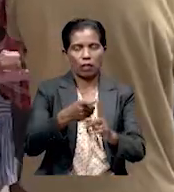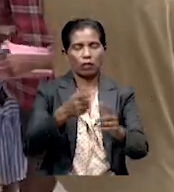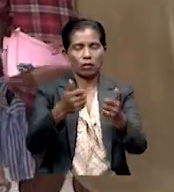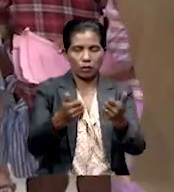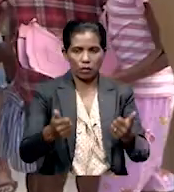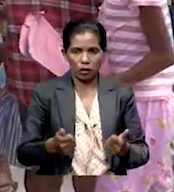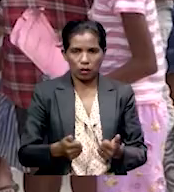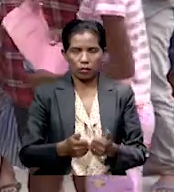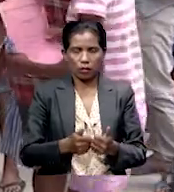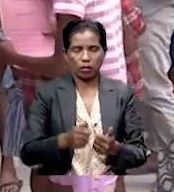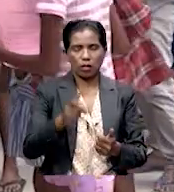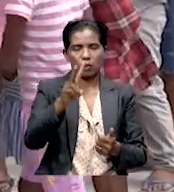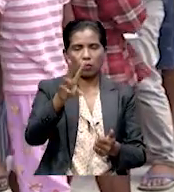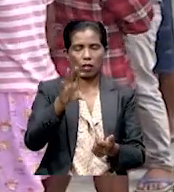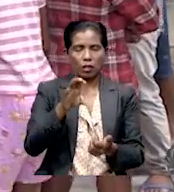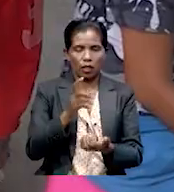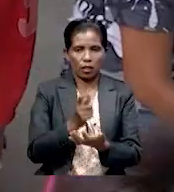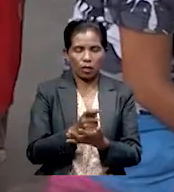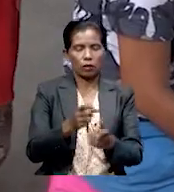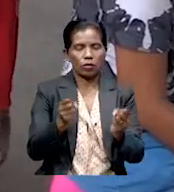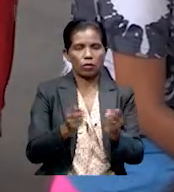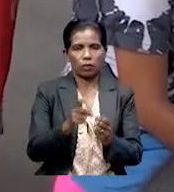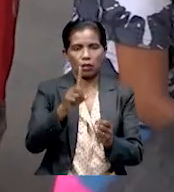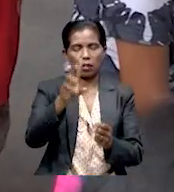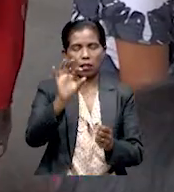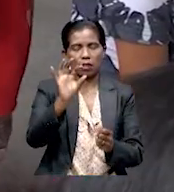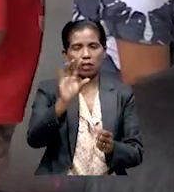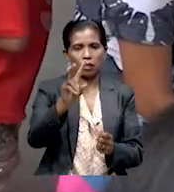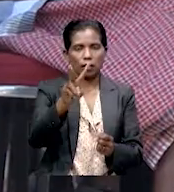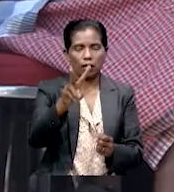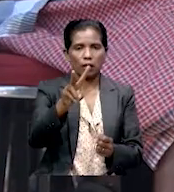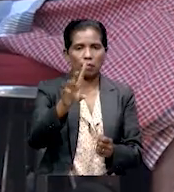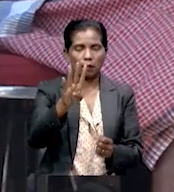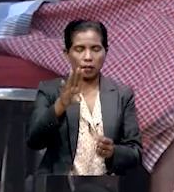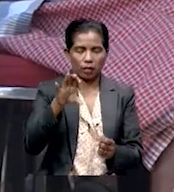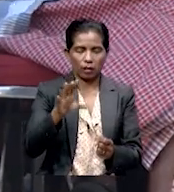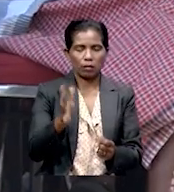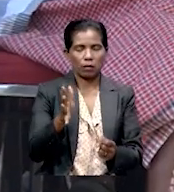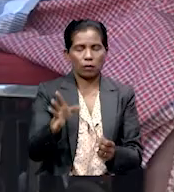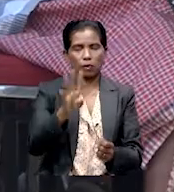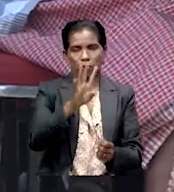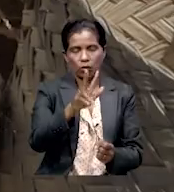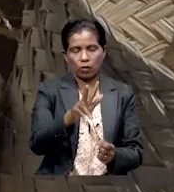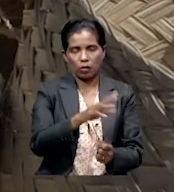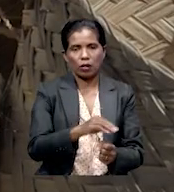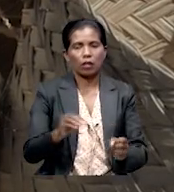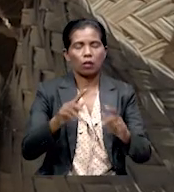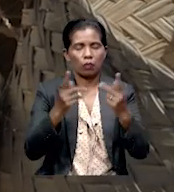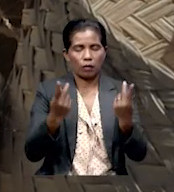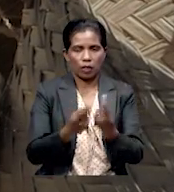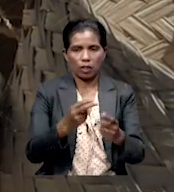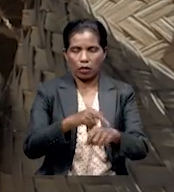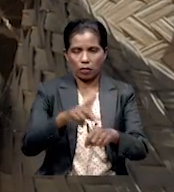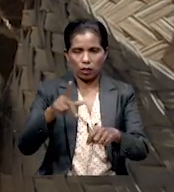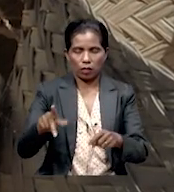aldeia, rihun rua resing, husi suku atus hat lima nulo resing rua, no empresa nacional nebe envolve hamutuk